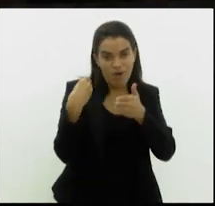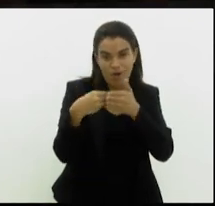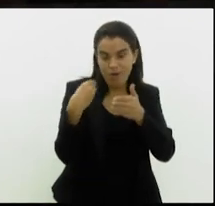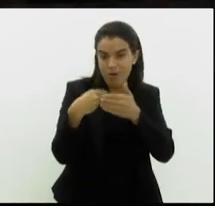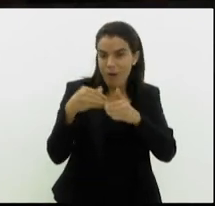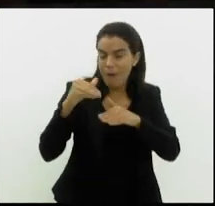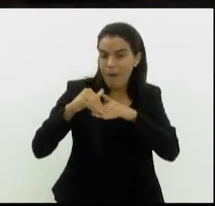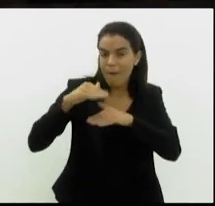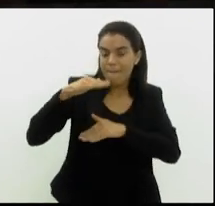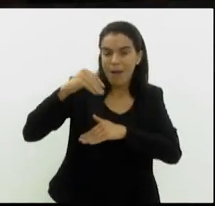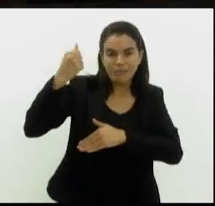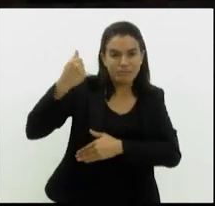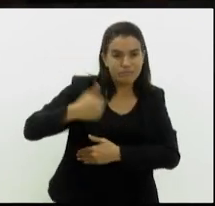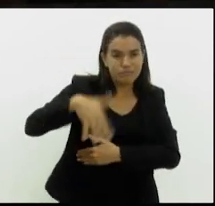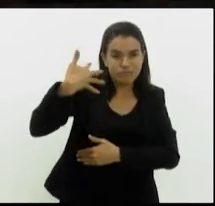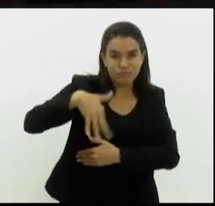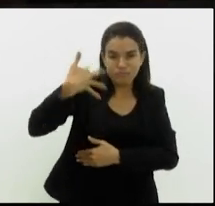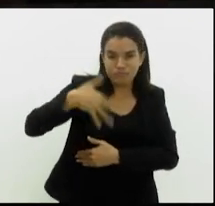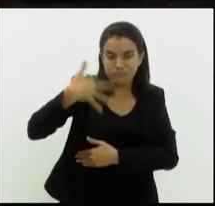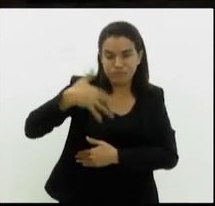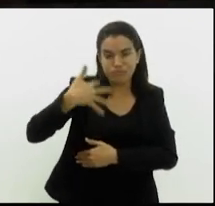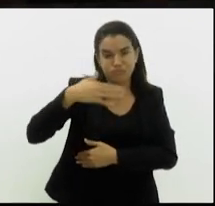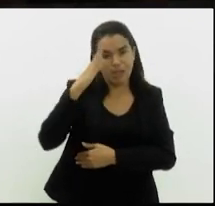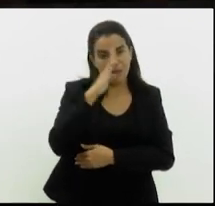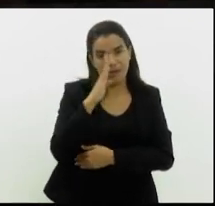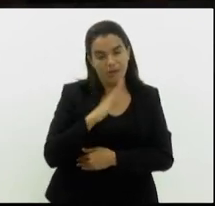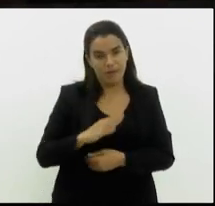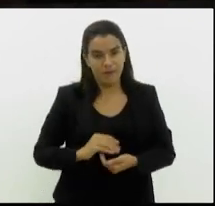mais cara do nosso país.